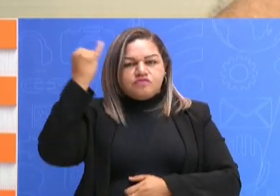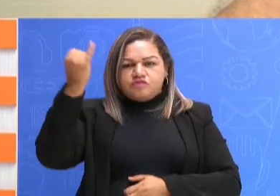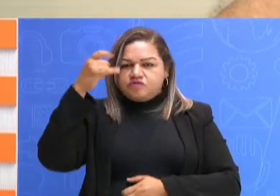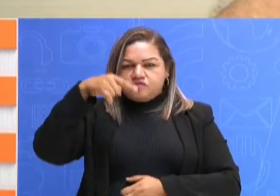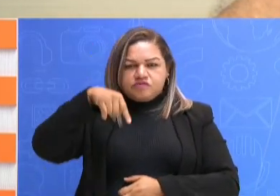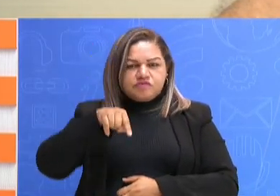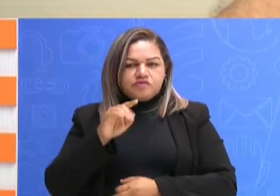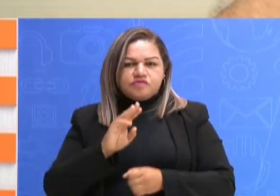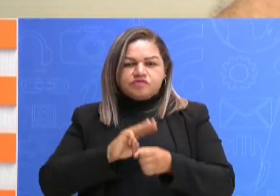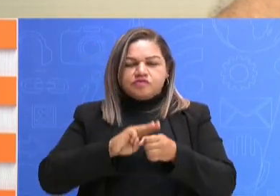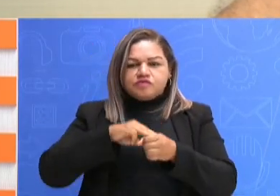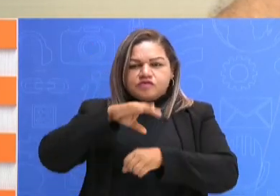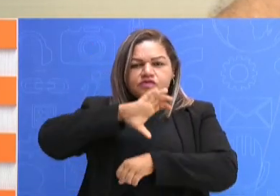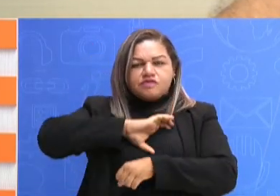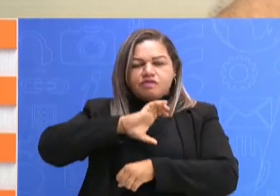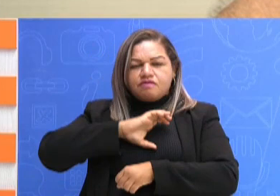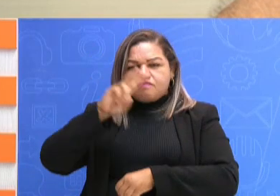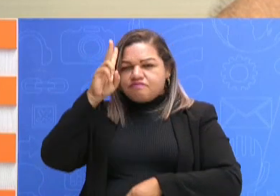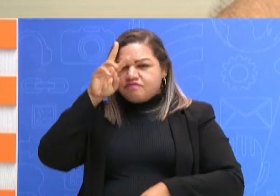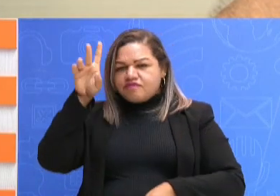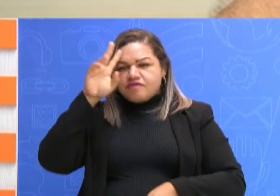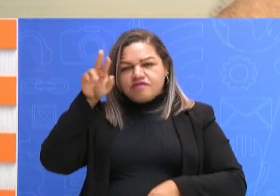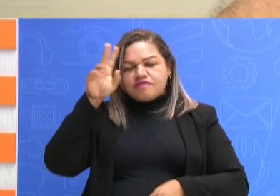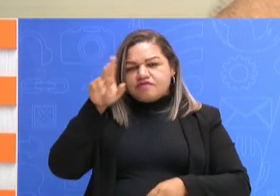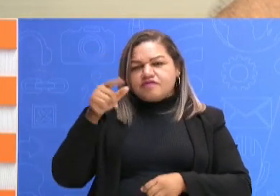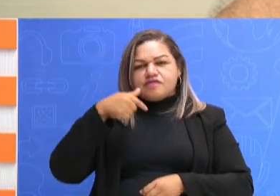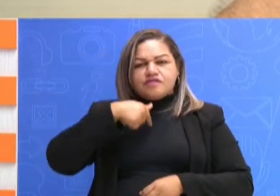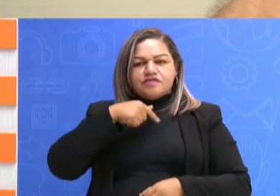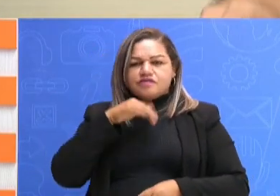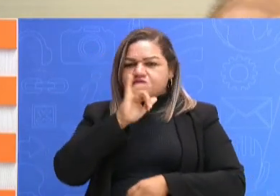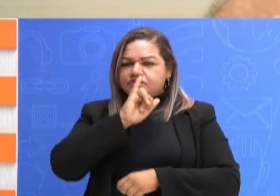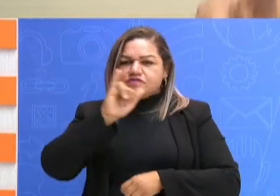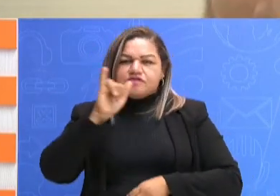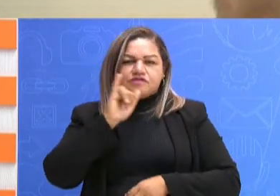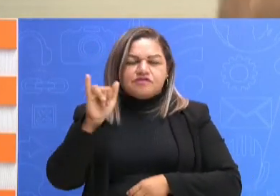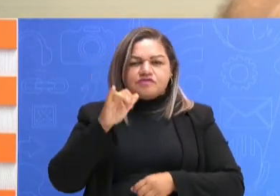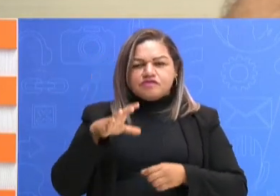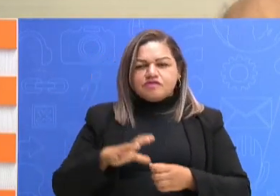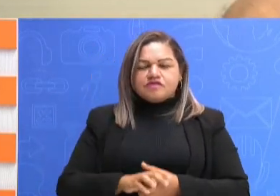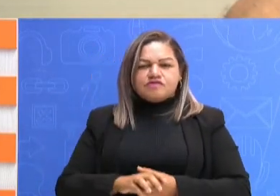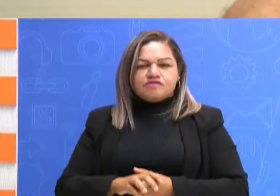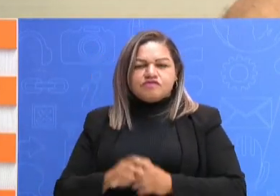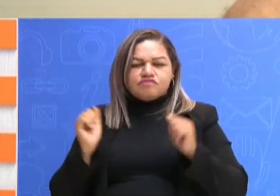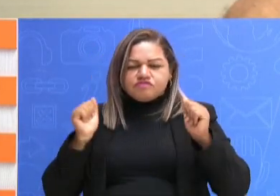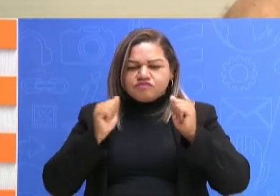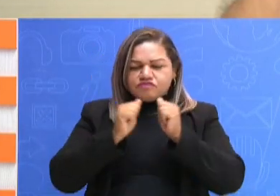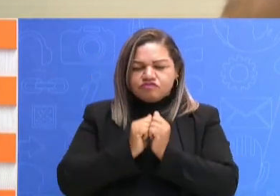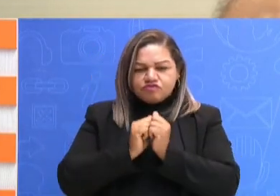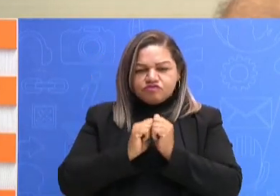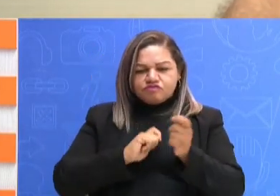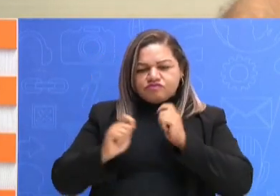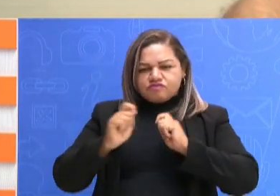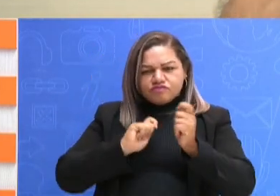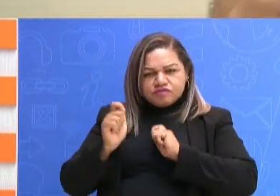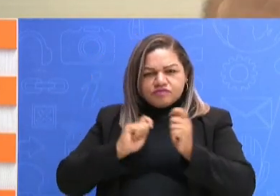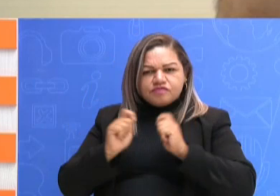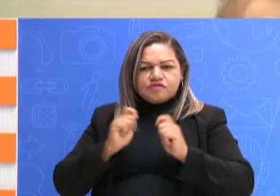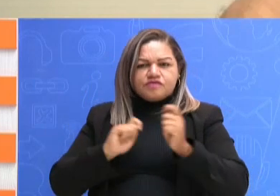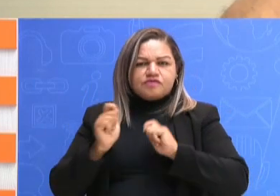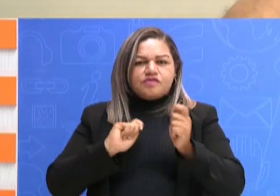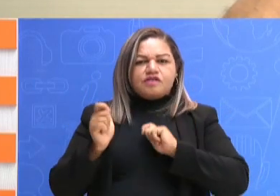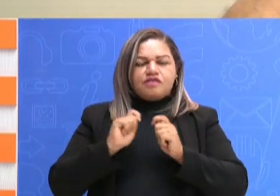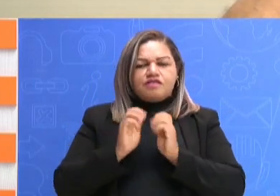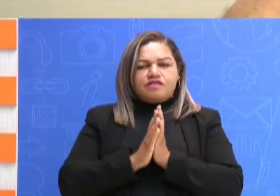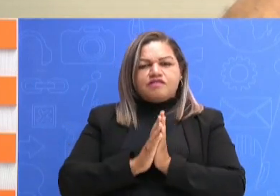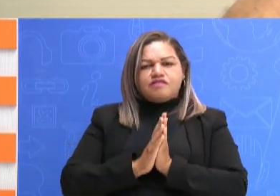município de Caxias. Muito obrigado pela lembrança. Eu também faço questão de dizer que você foi parceiro, inclusive na minha administração. No início da minha administração, teve uma